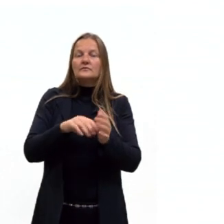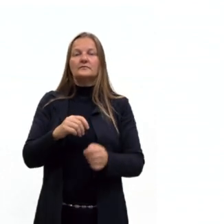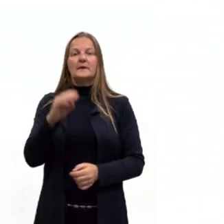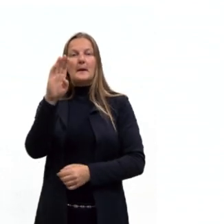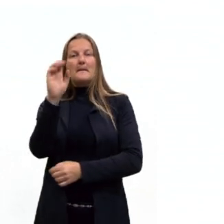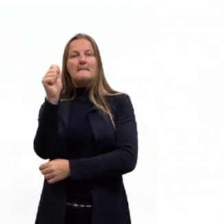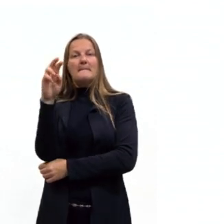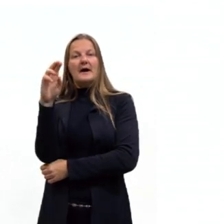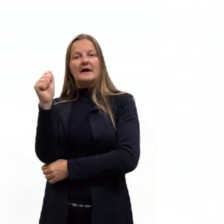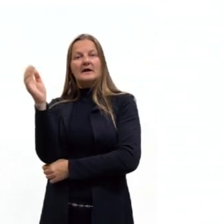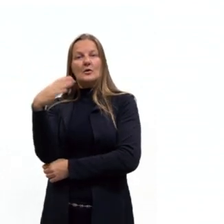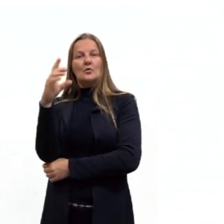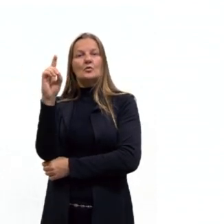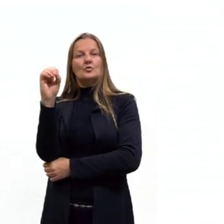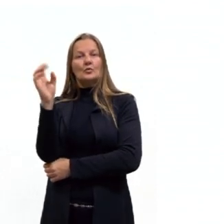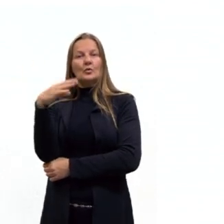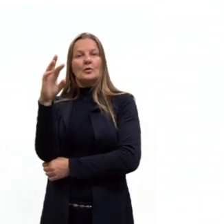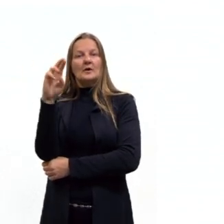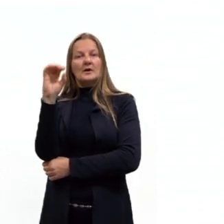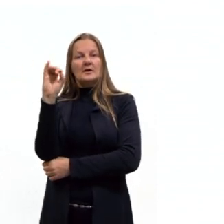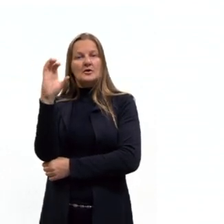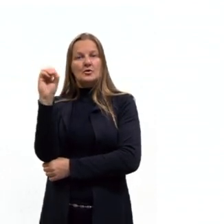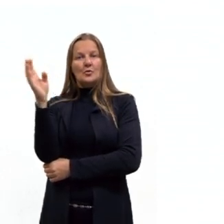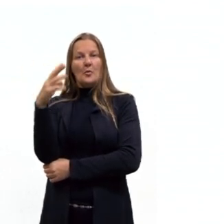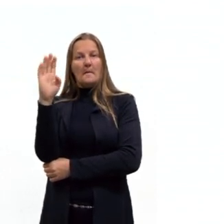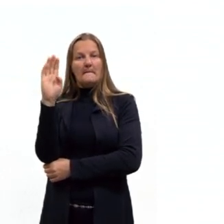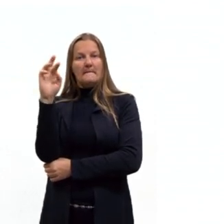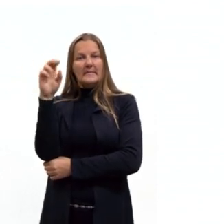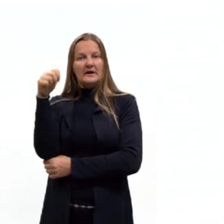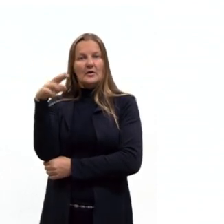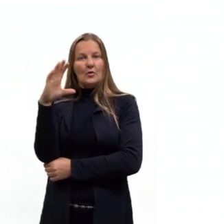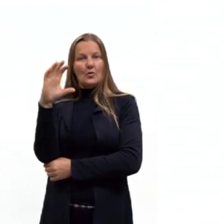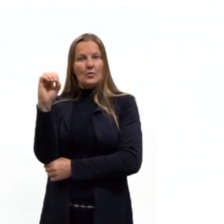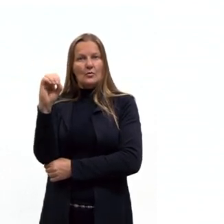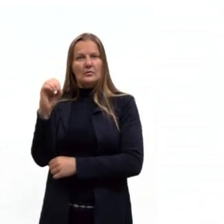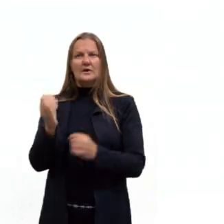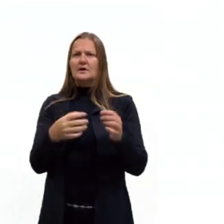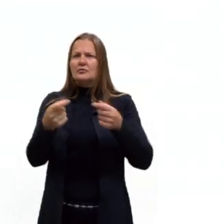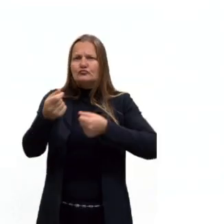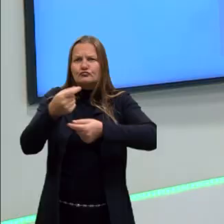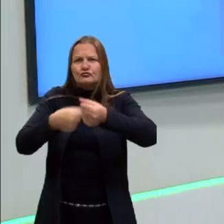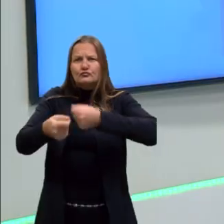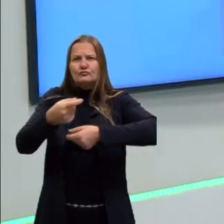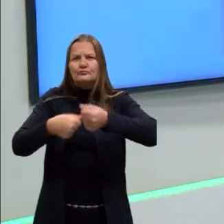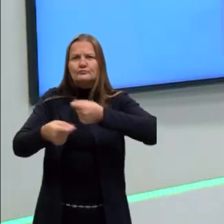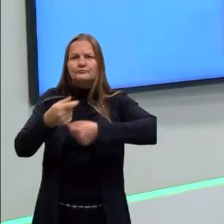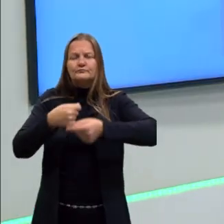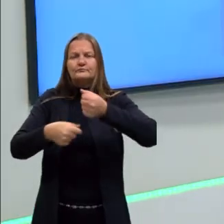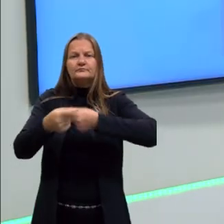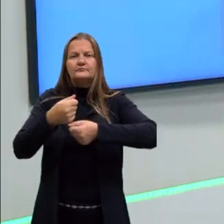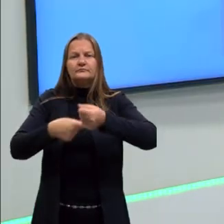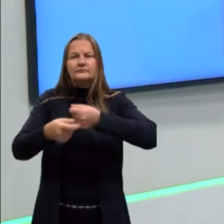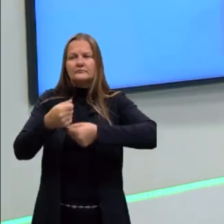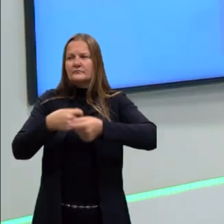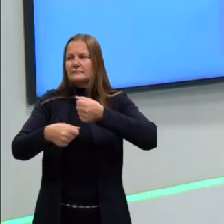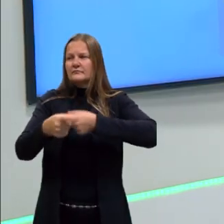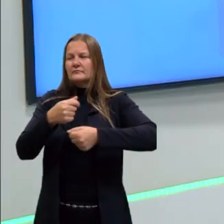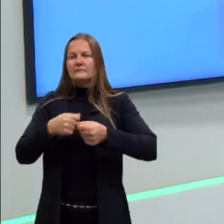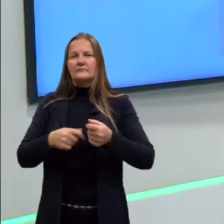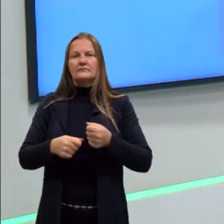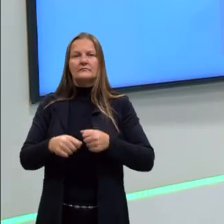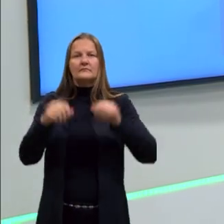Barão de Rio Branco ele então negocinho essa parte ó que é o Acre né ele negocinho então